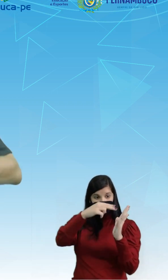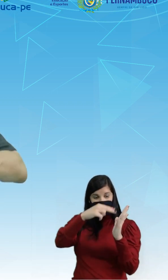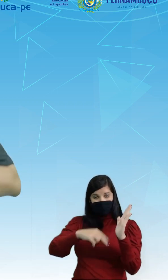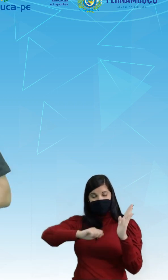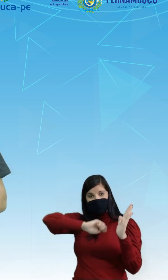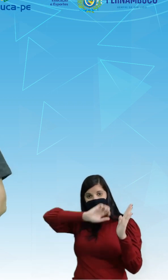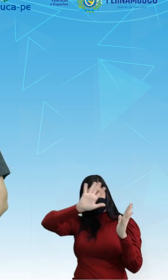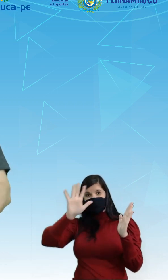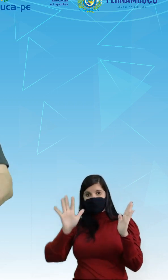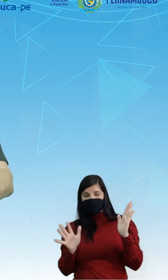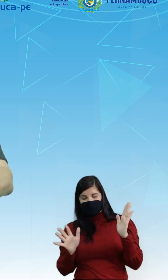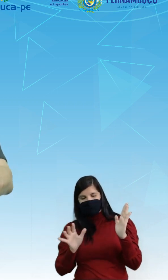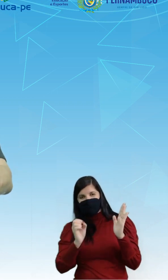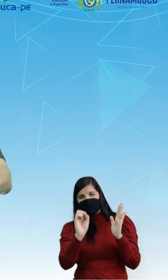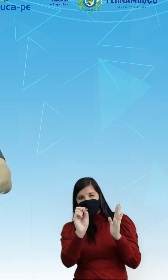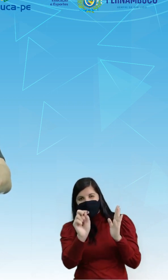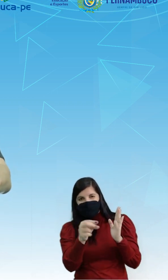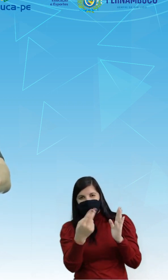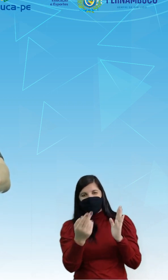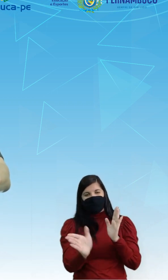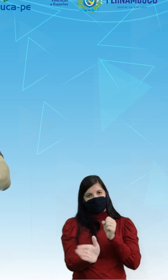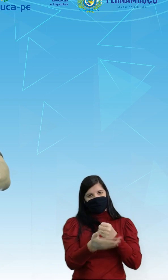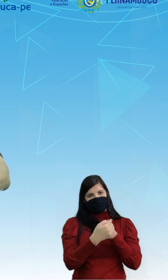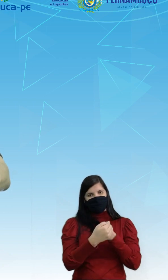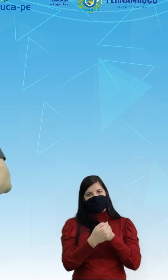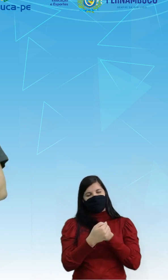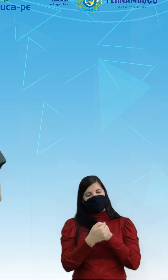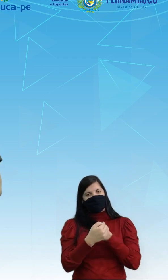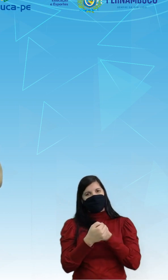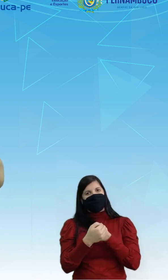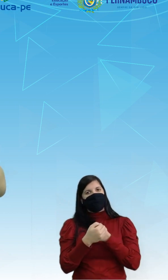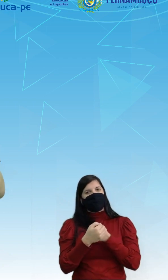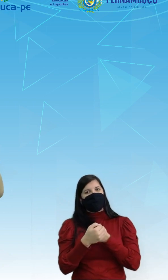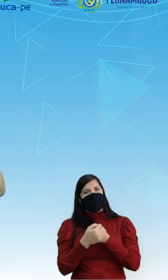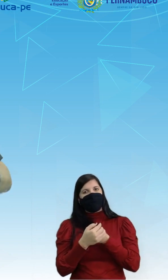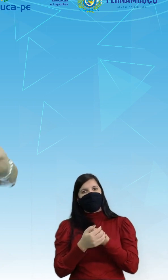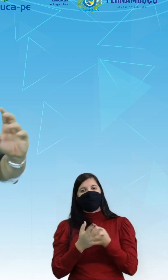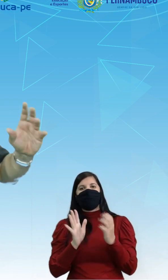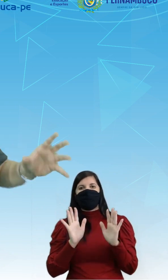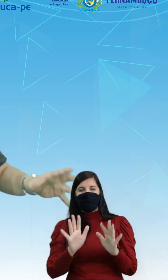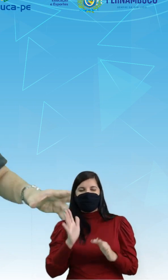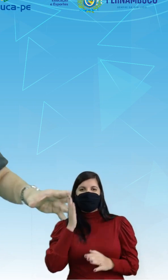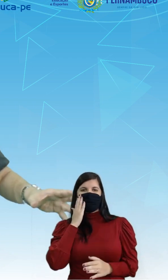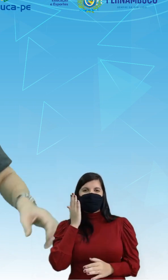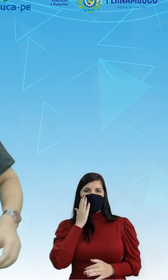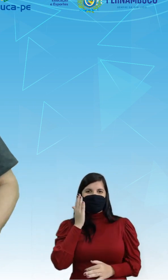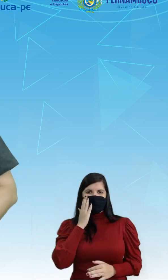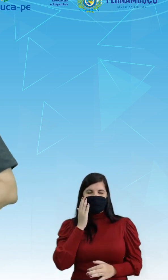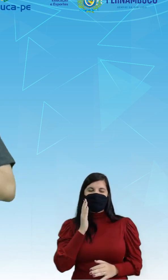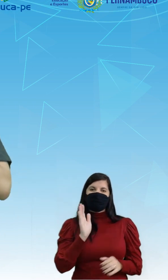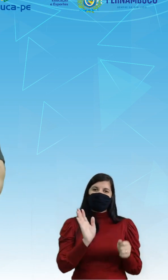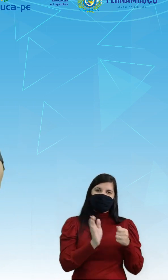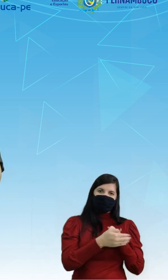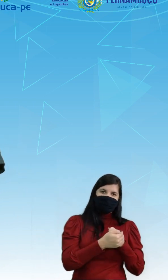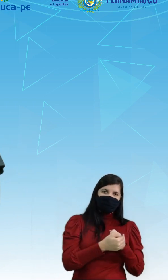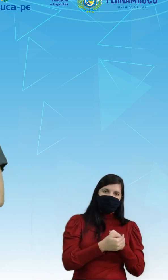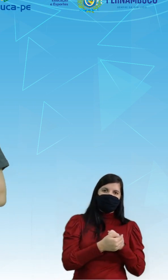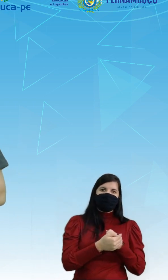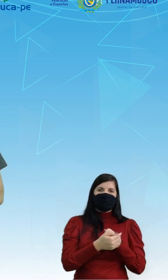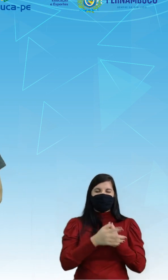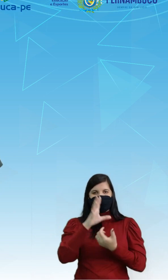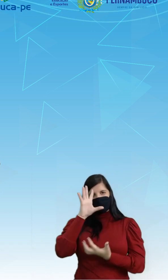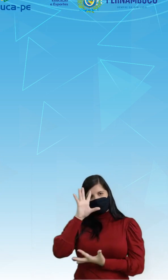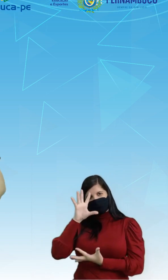certo? E nas entrelinhas do texto, certo? Então, apontar, entender o subentendido, entender